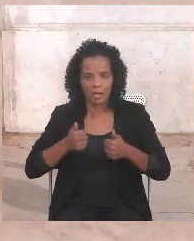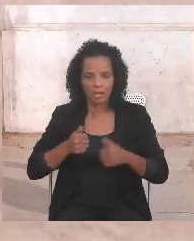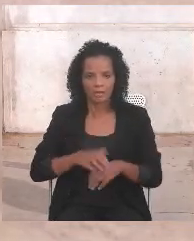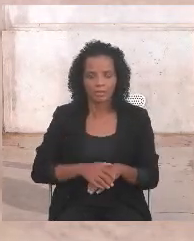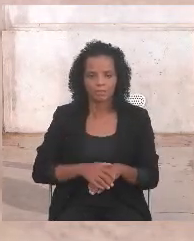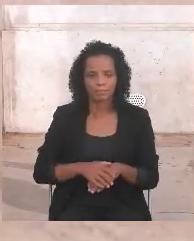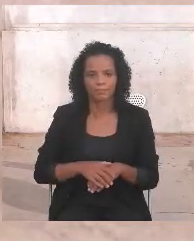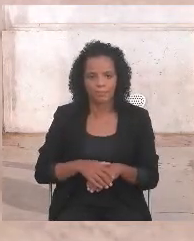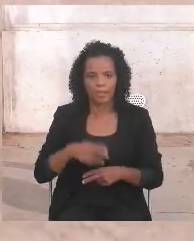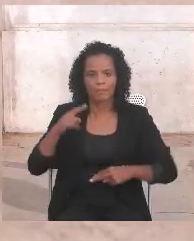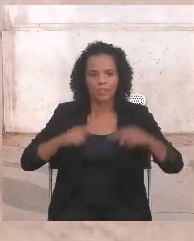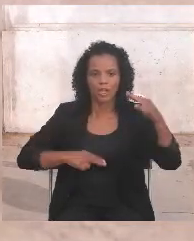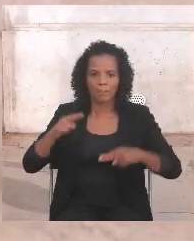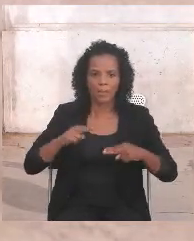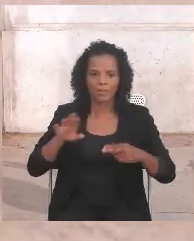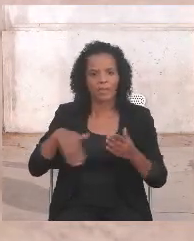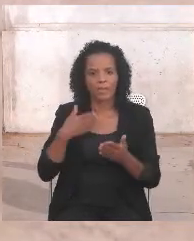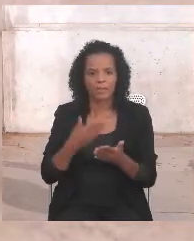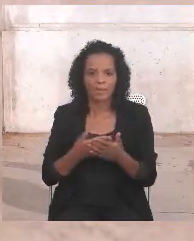fiscalmente amigável.